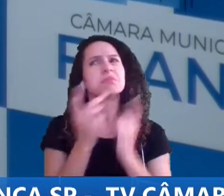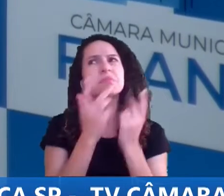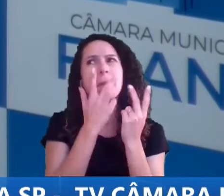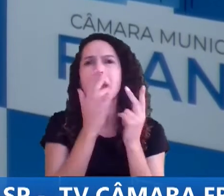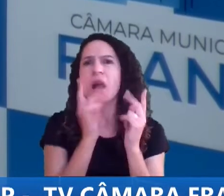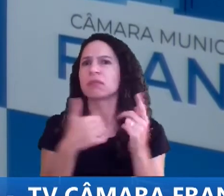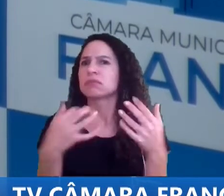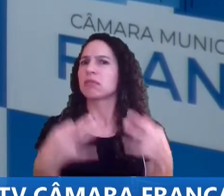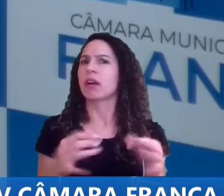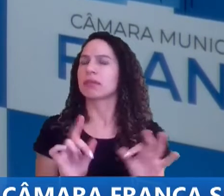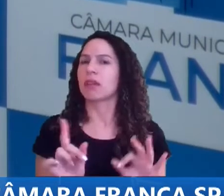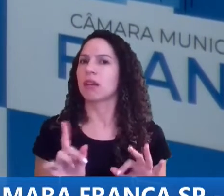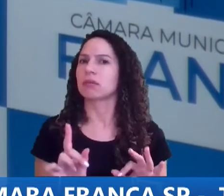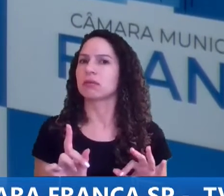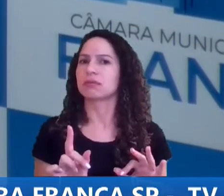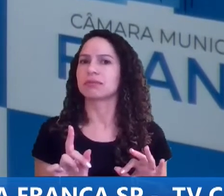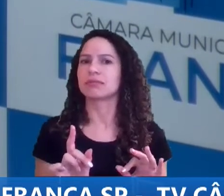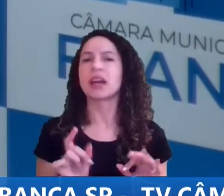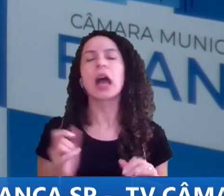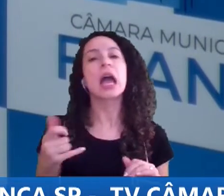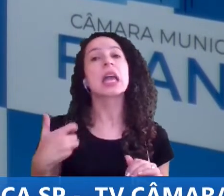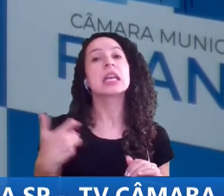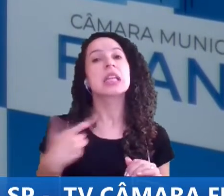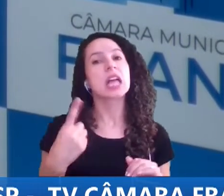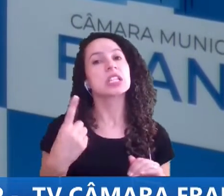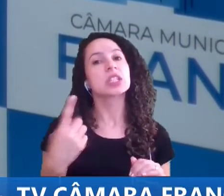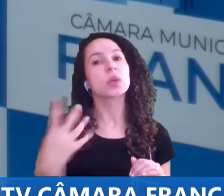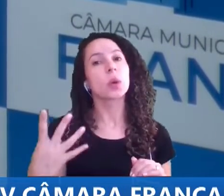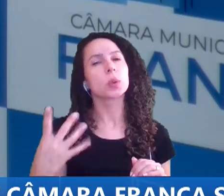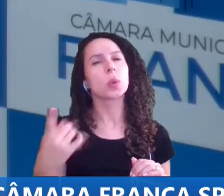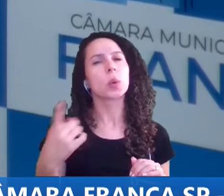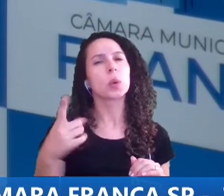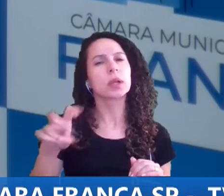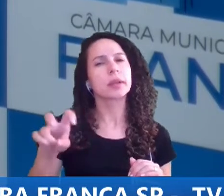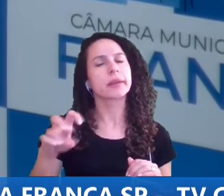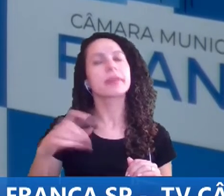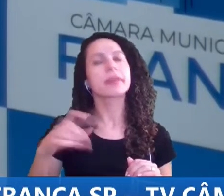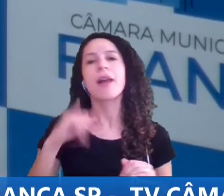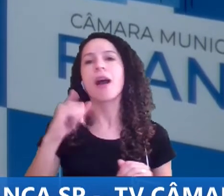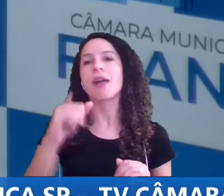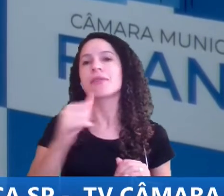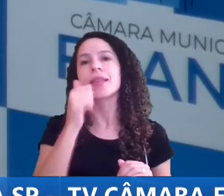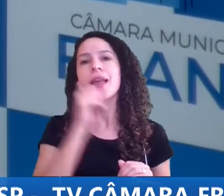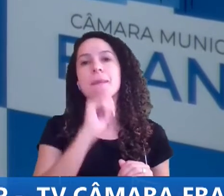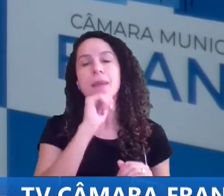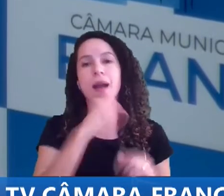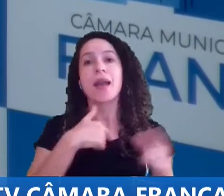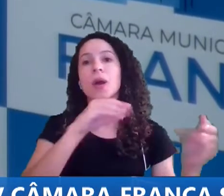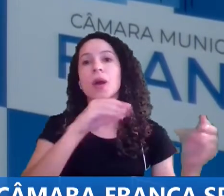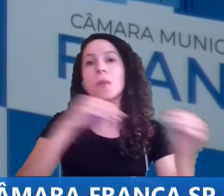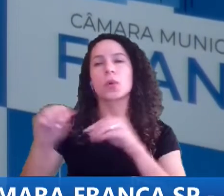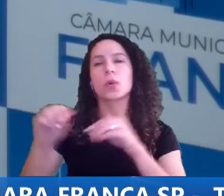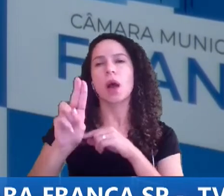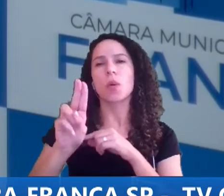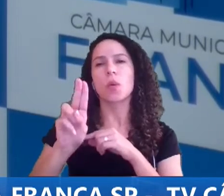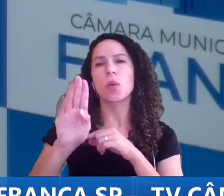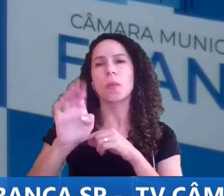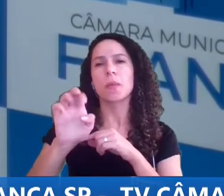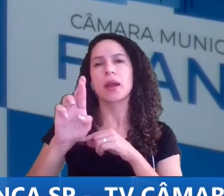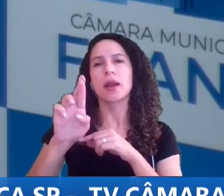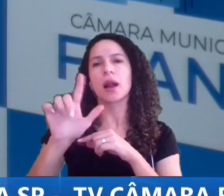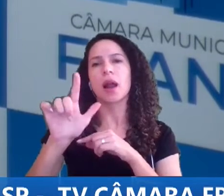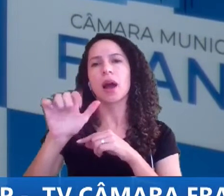né? E ali com os meus 14, 15 anos, eu falei para minha mãe que eu queria ir para Uberlândia para morar com a minha avó,